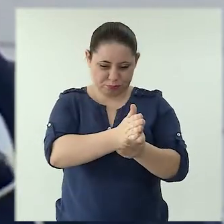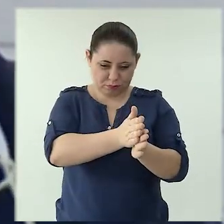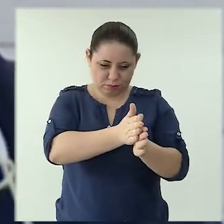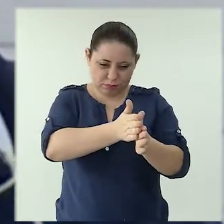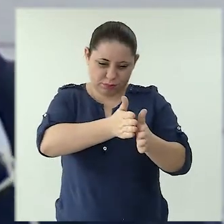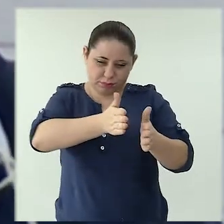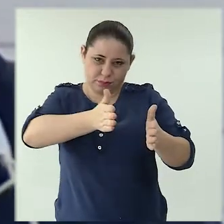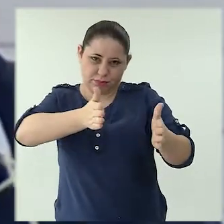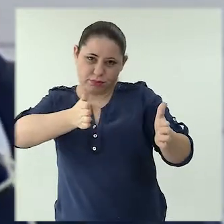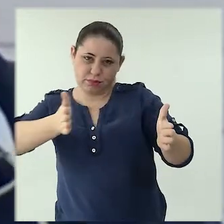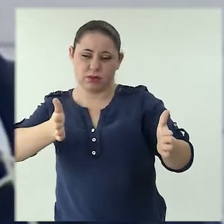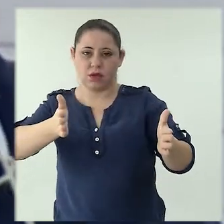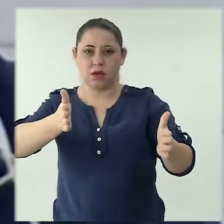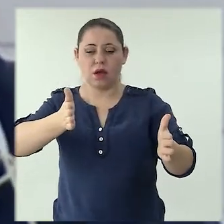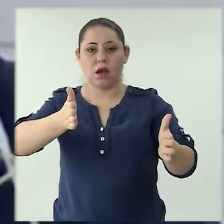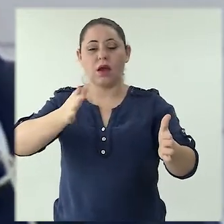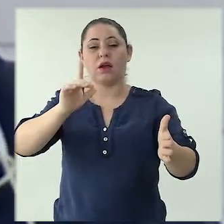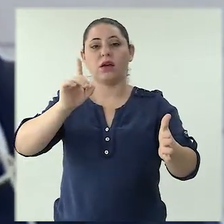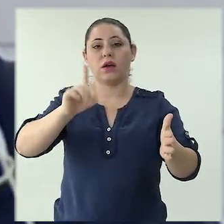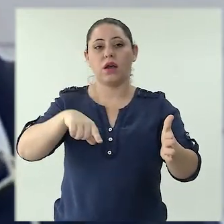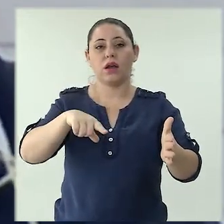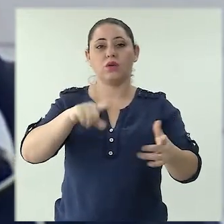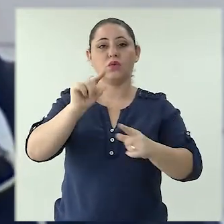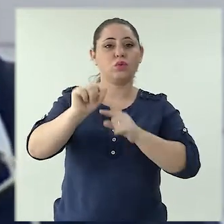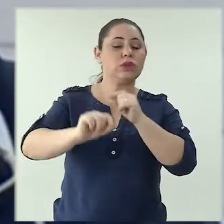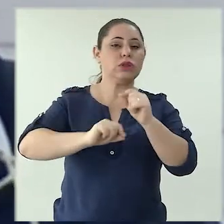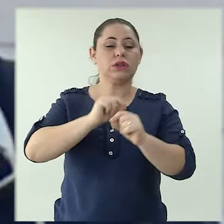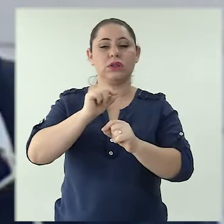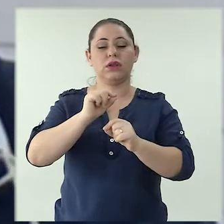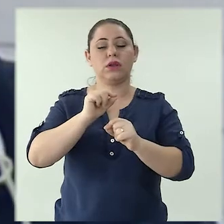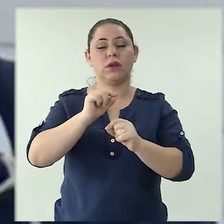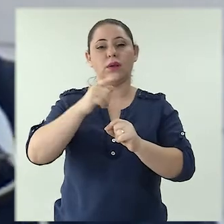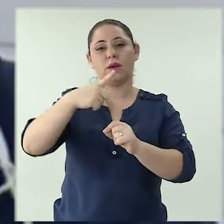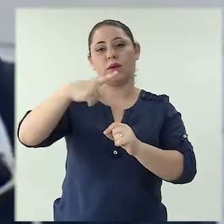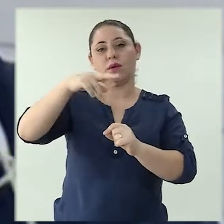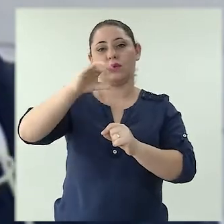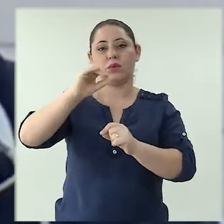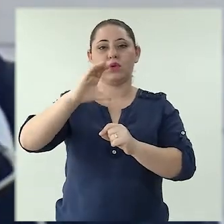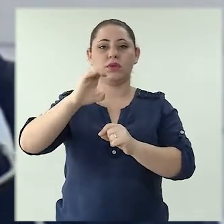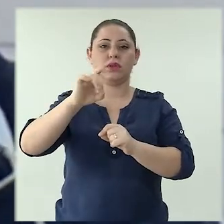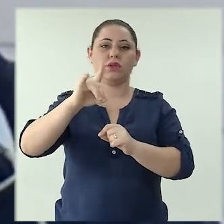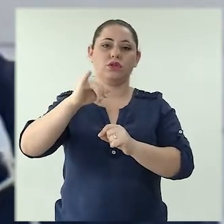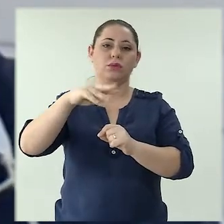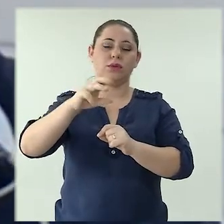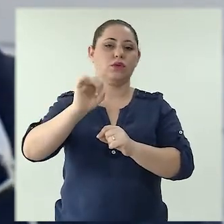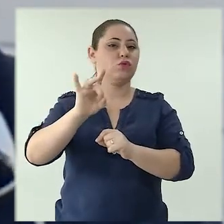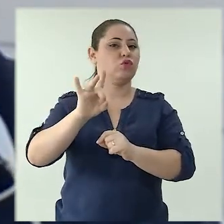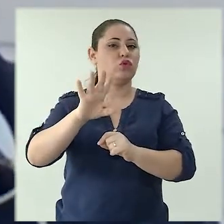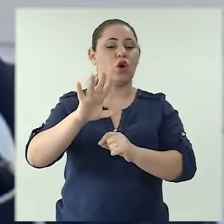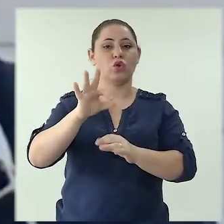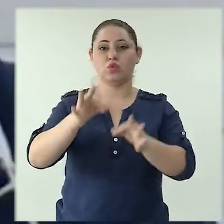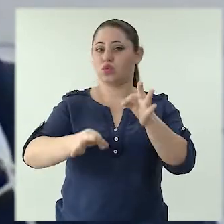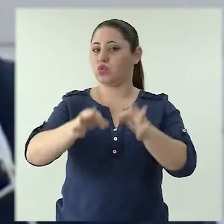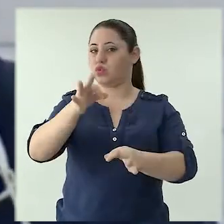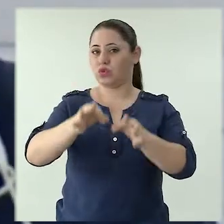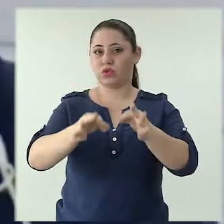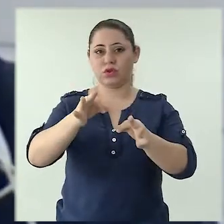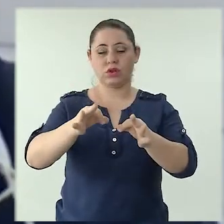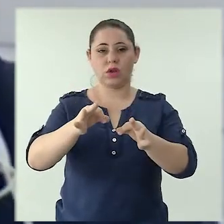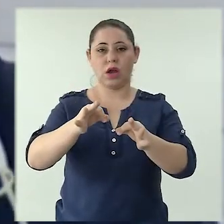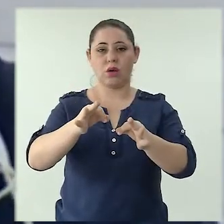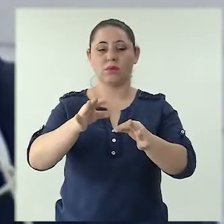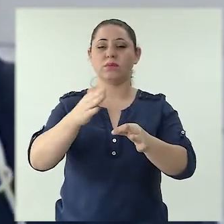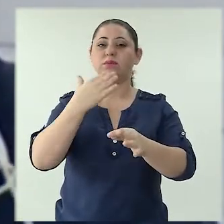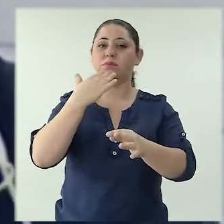tramitação desses usucapiões, que é o que a gente chama de procedimento, né? Existia somente o judicial, a gente tinha que buscar